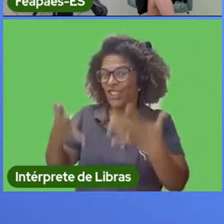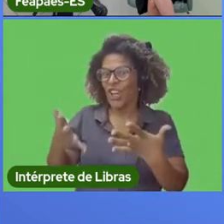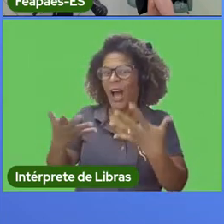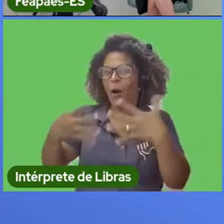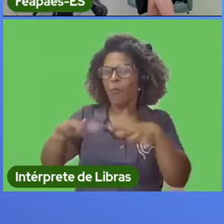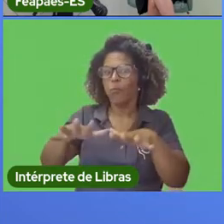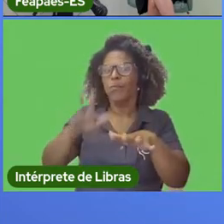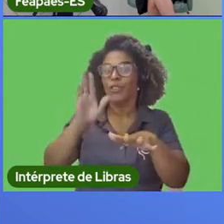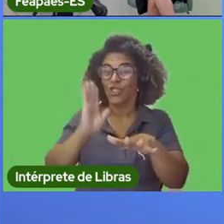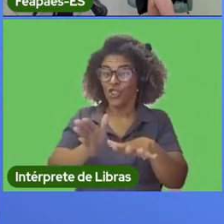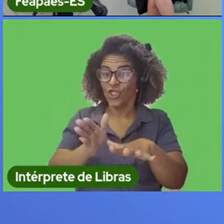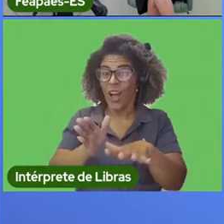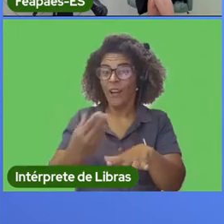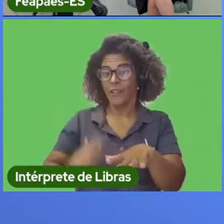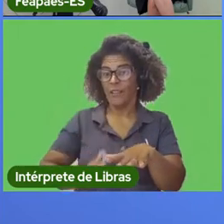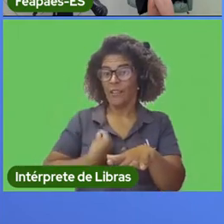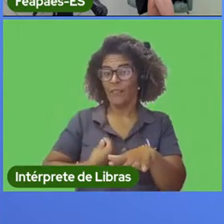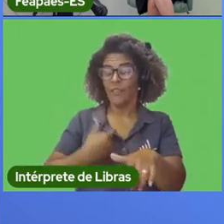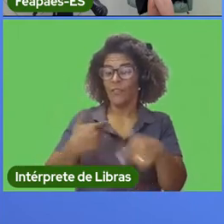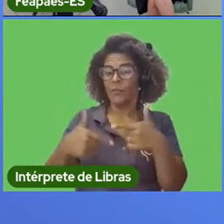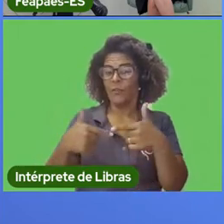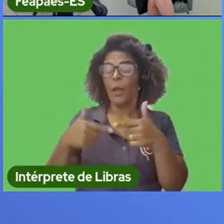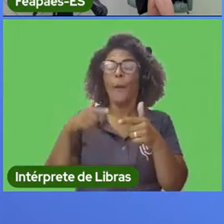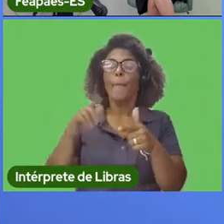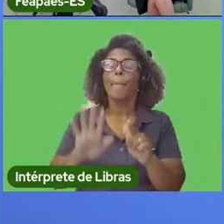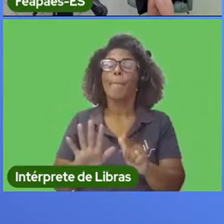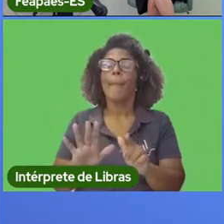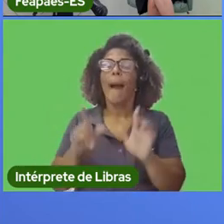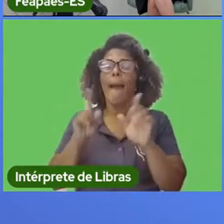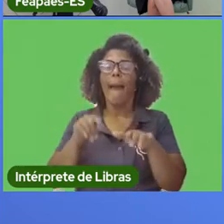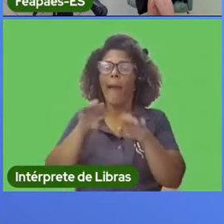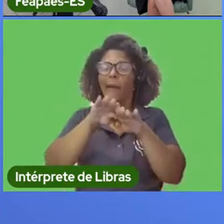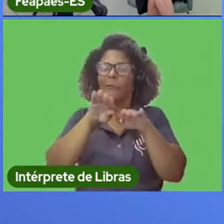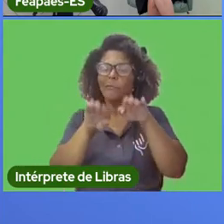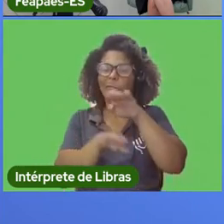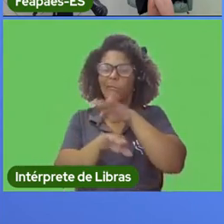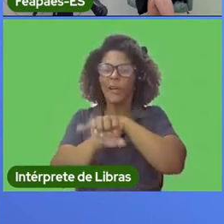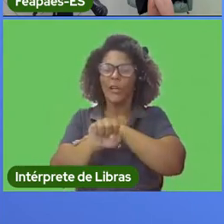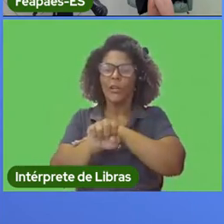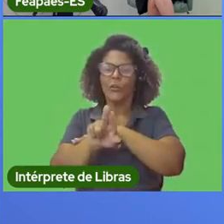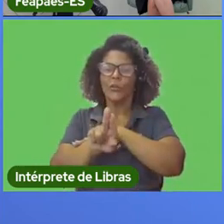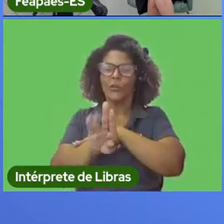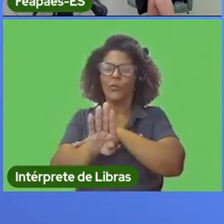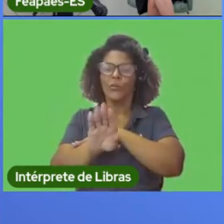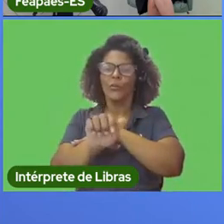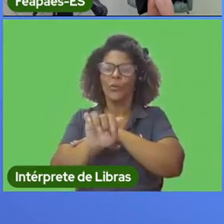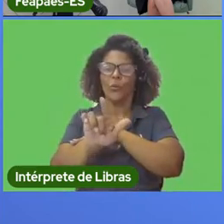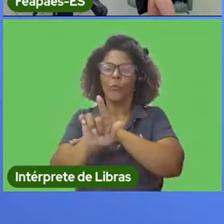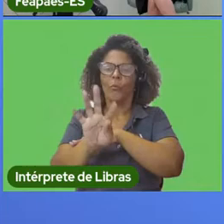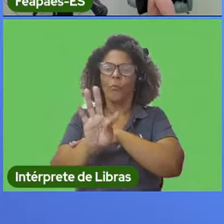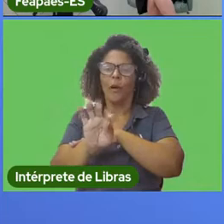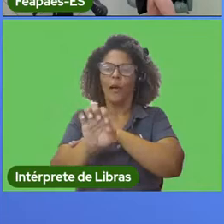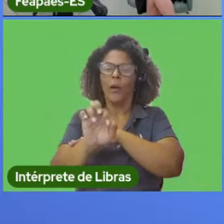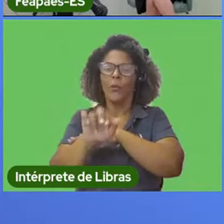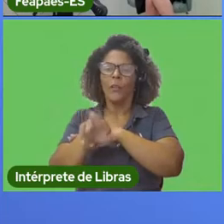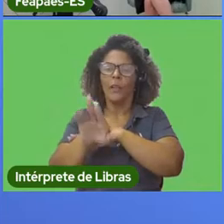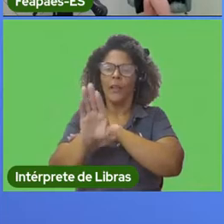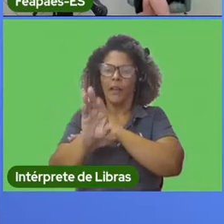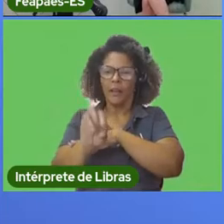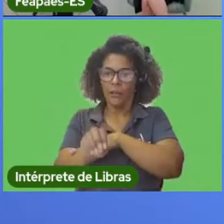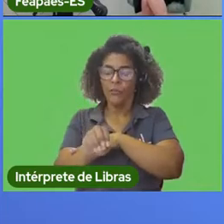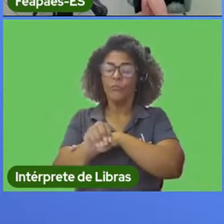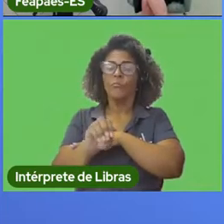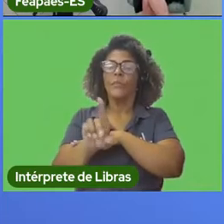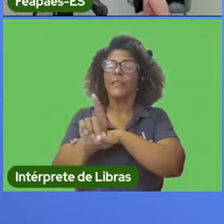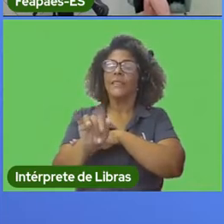estão incluídas em ocupações subalternizadas, né? Dados mostram isso, de que a remuneração das pessoas com